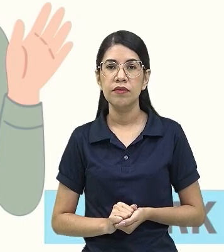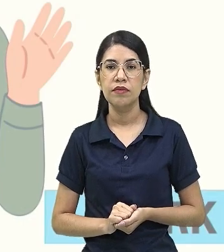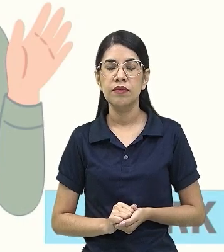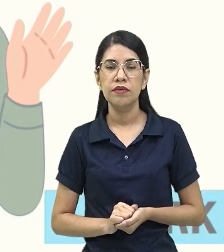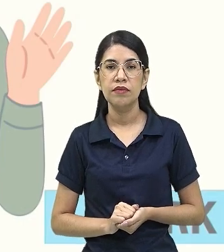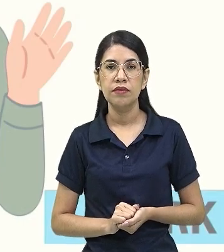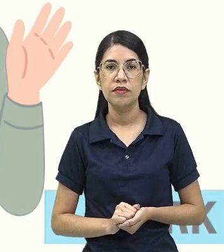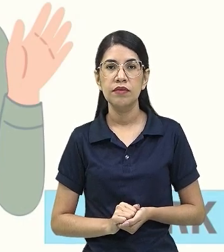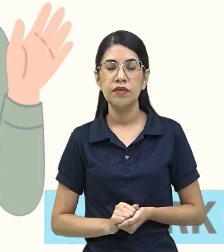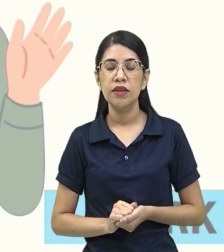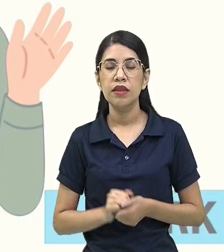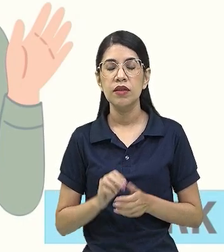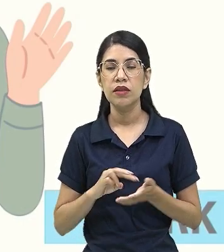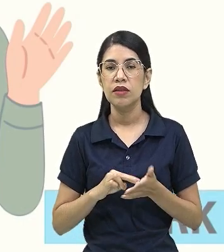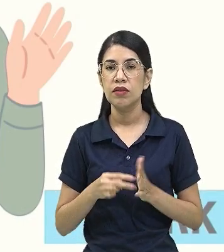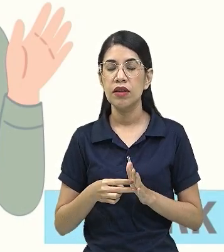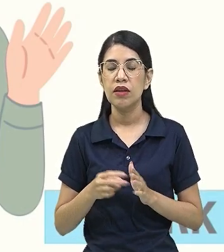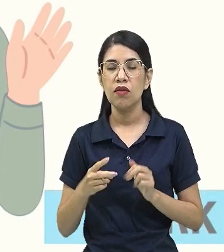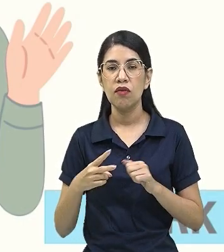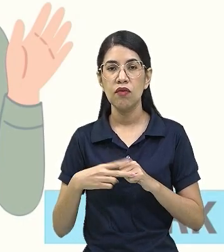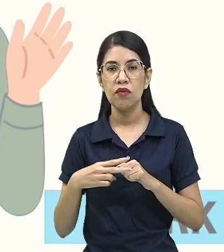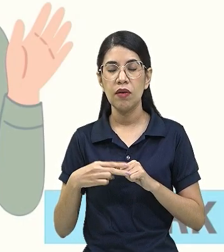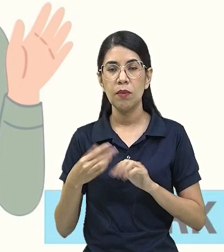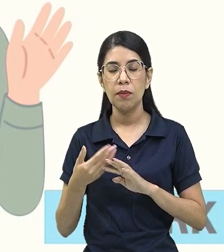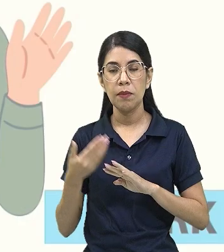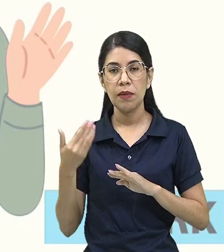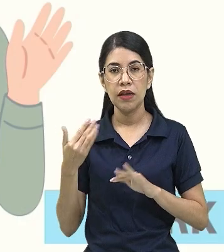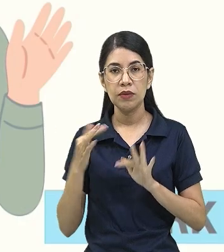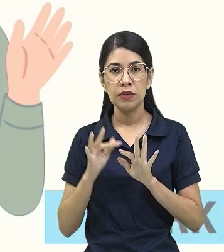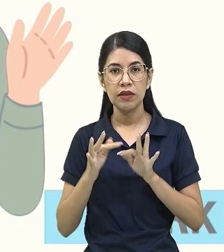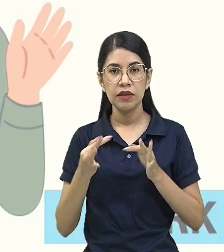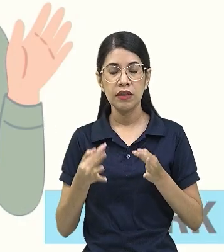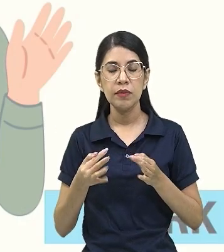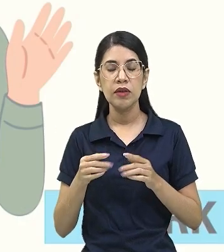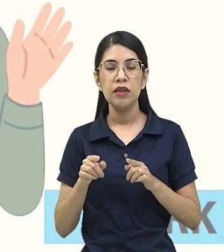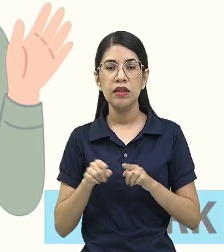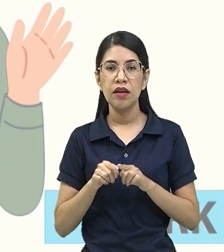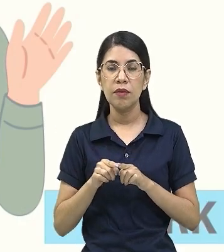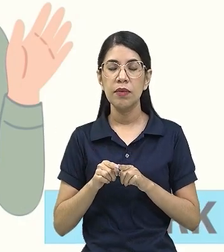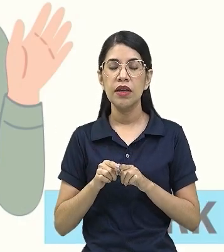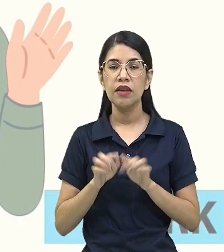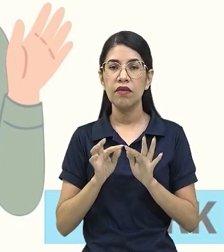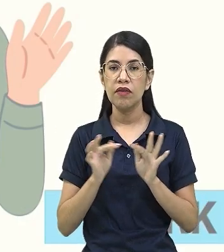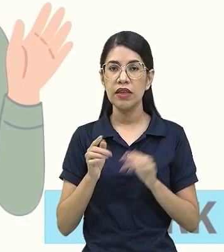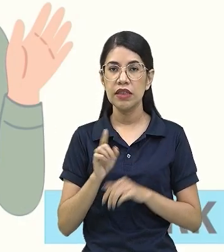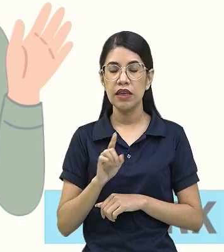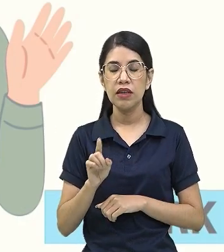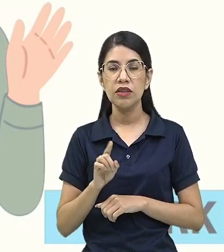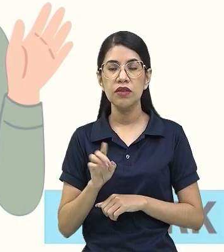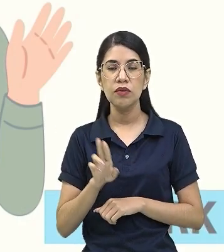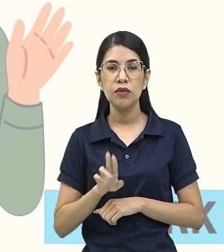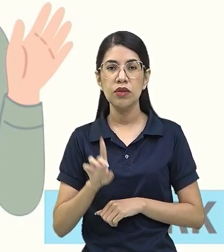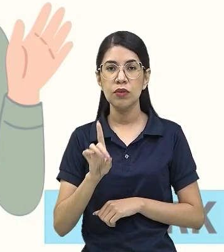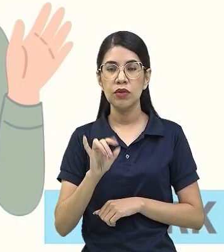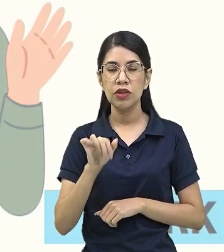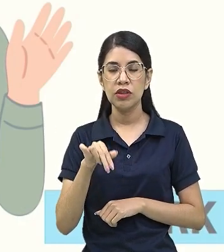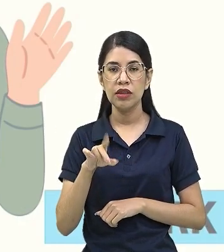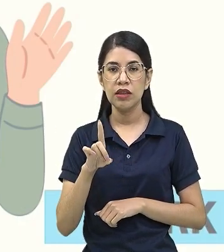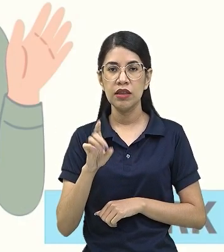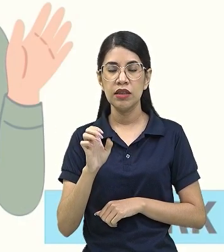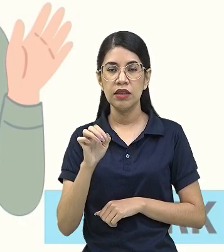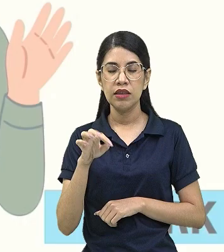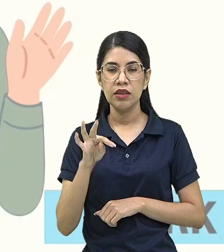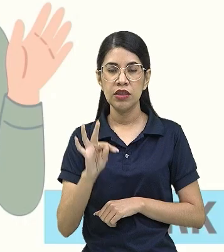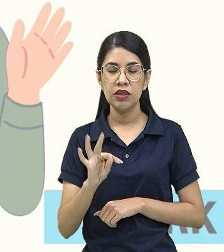well. Então, é o passado simples, mais uma vez na forma negativa, utilizando o didn't. Veja que ele não